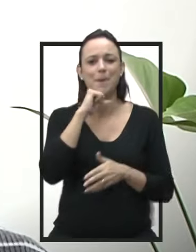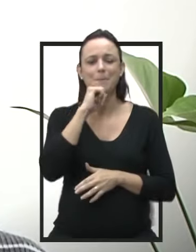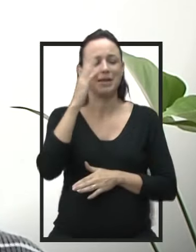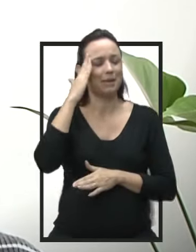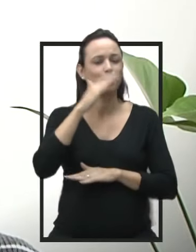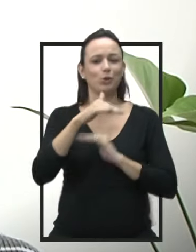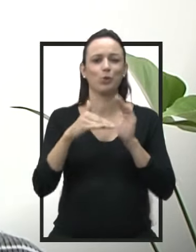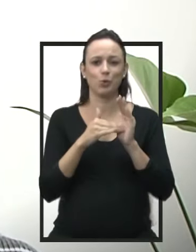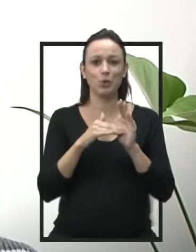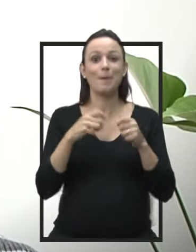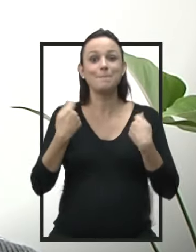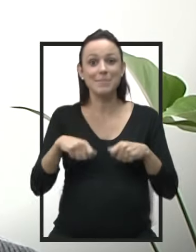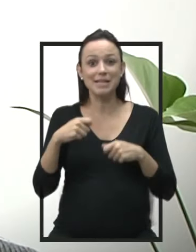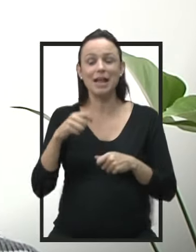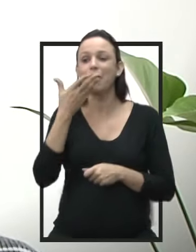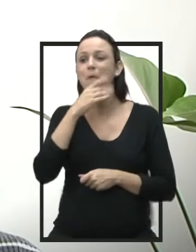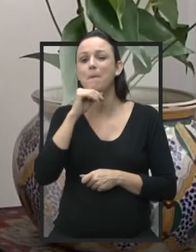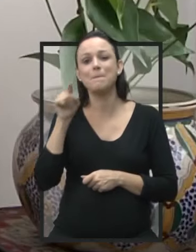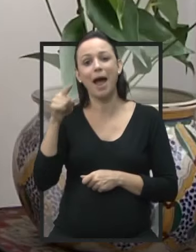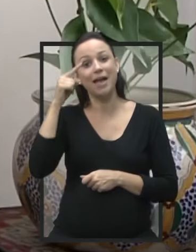que tinha tudo. E quando precisava,